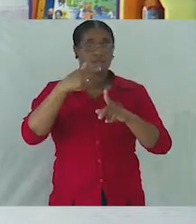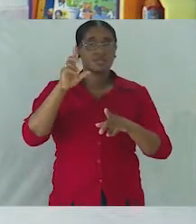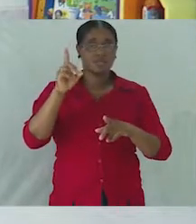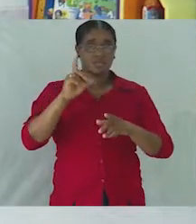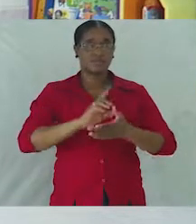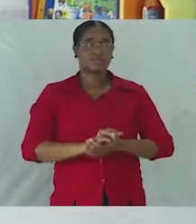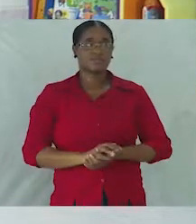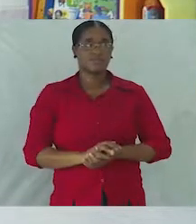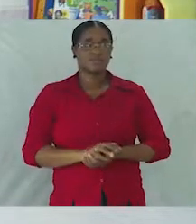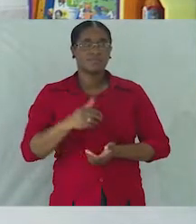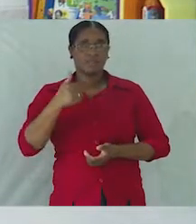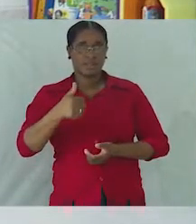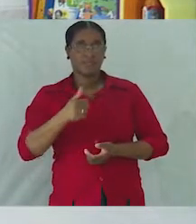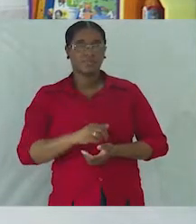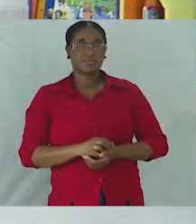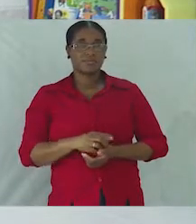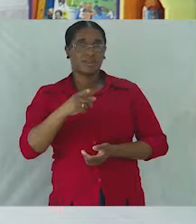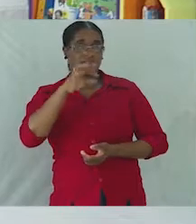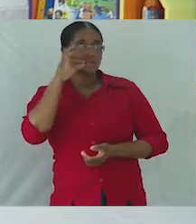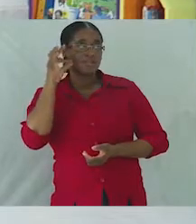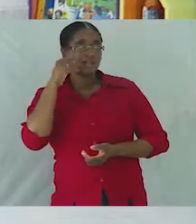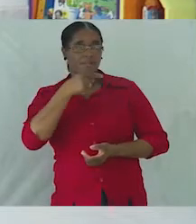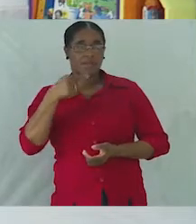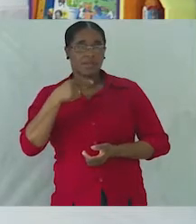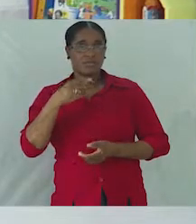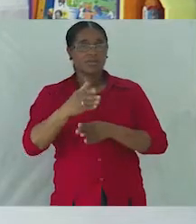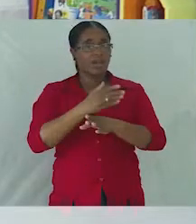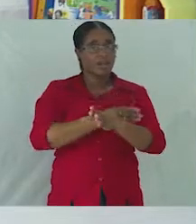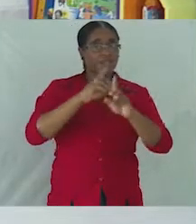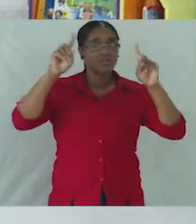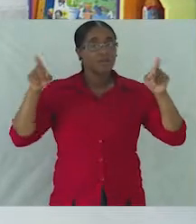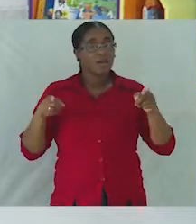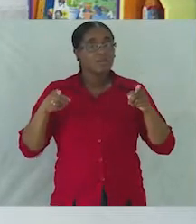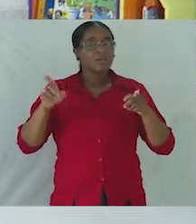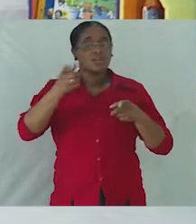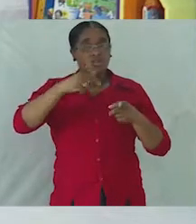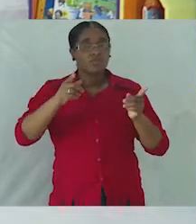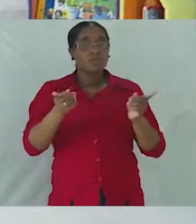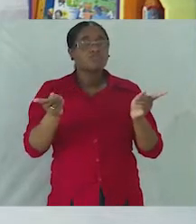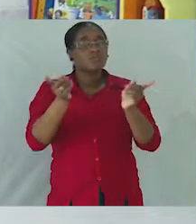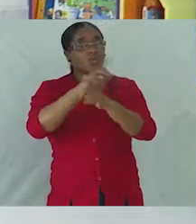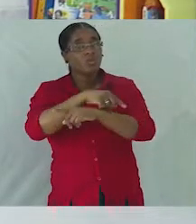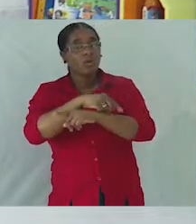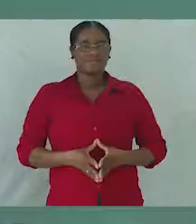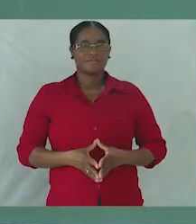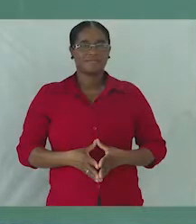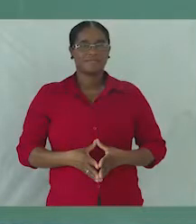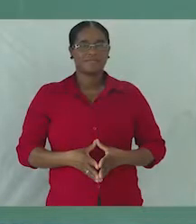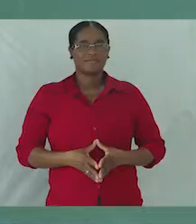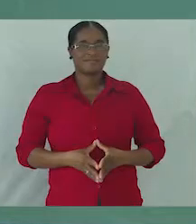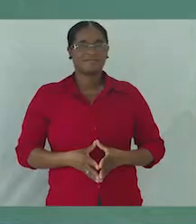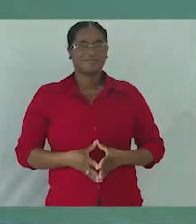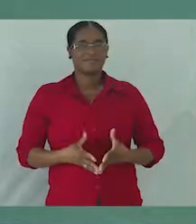16. Certo? Esse sinal menos está antes do parênteses. E nós vamos mudar tudo que está dentro do parênteses.